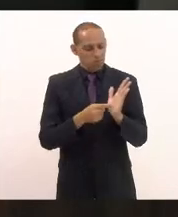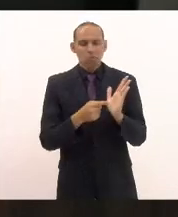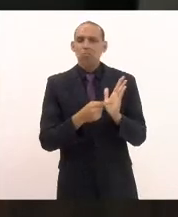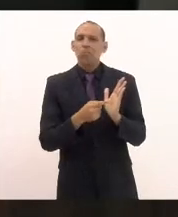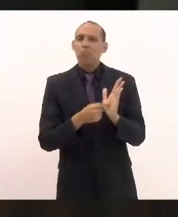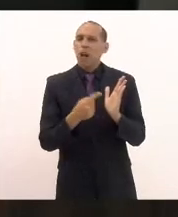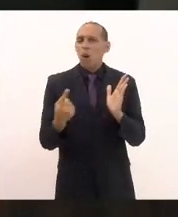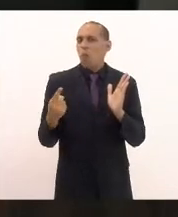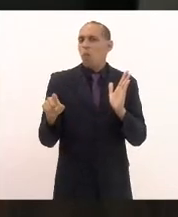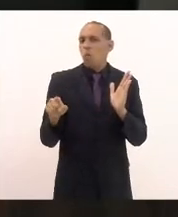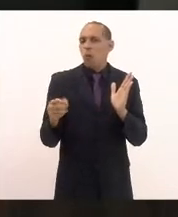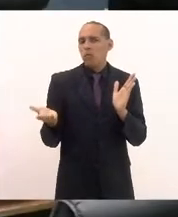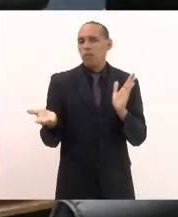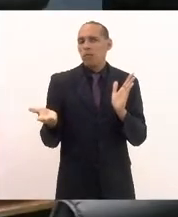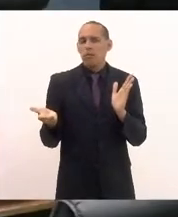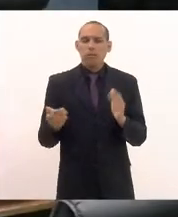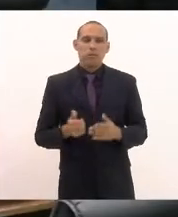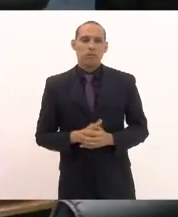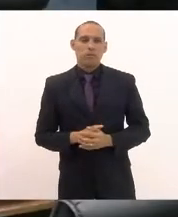contrária.